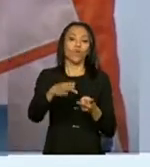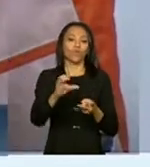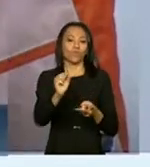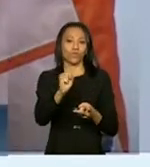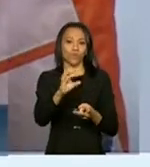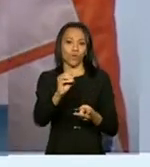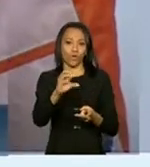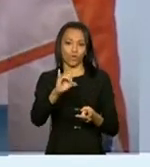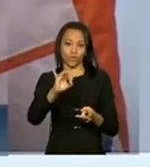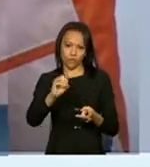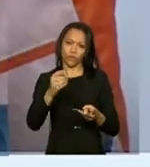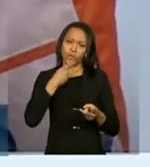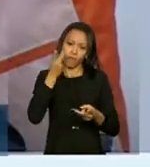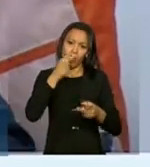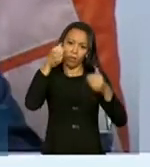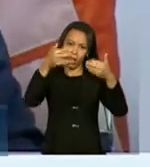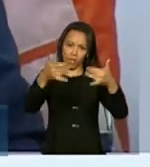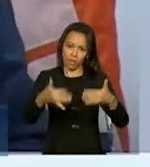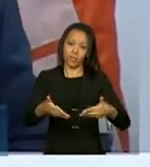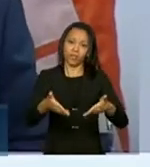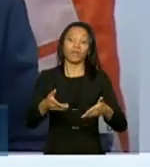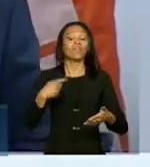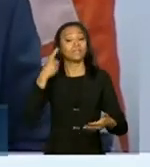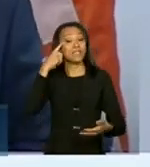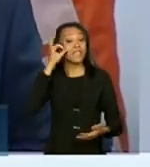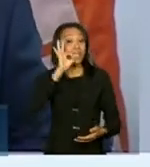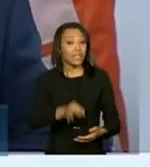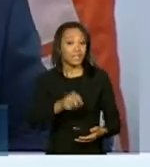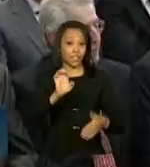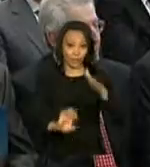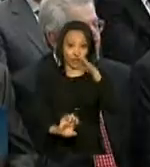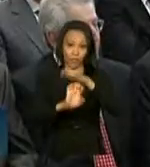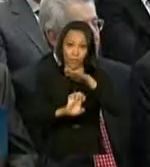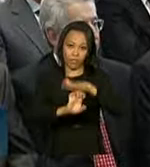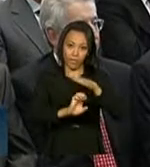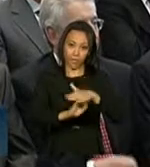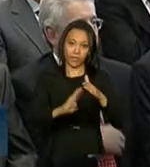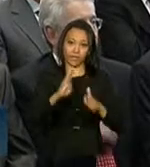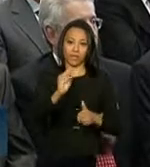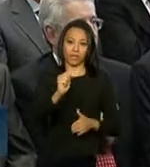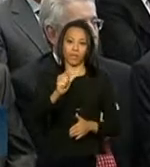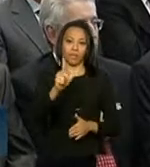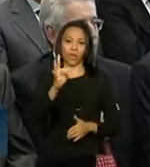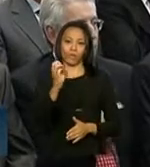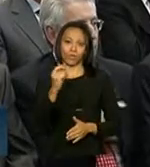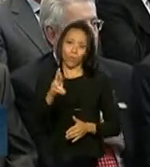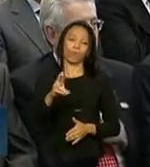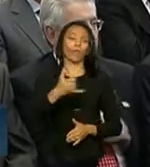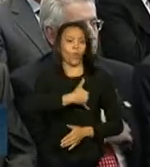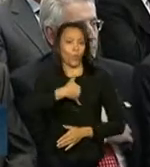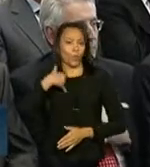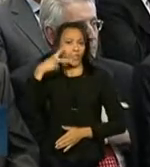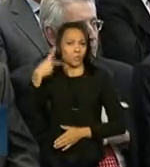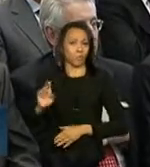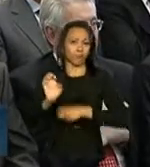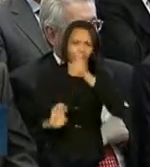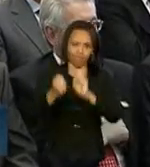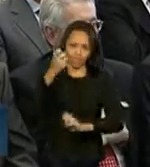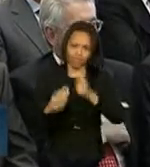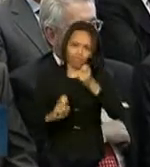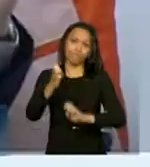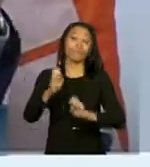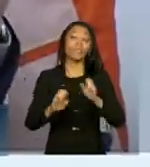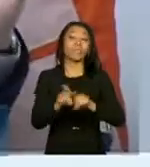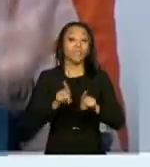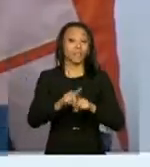aqui mencionados, a certeza que teremos aqui no Grupo Baltô mais um dos orgulhos de Minas Gerais, da sua indústria. E tenho certeza